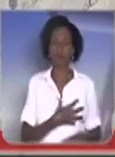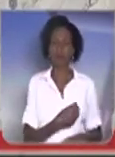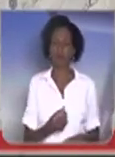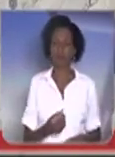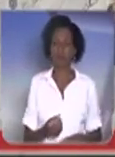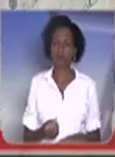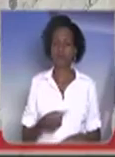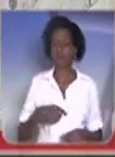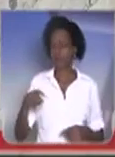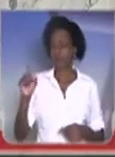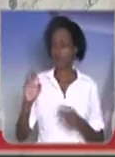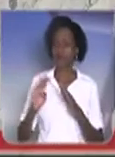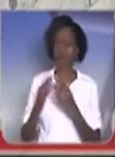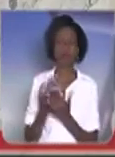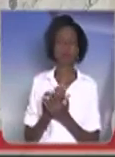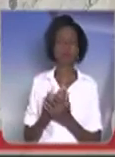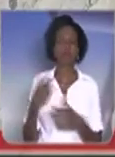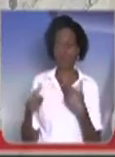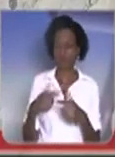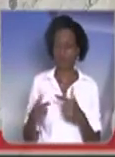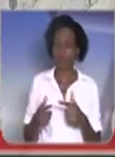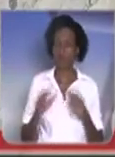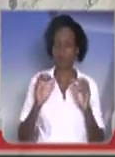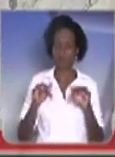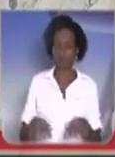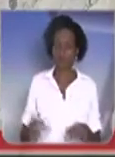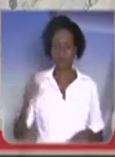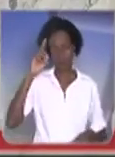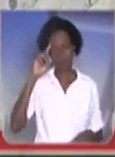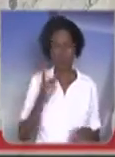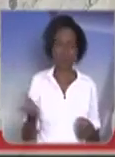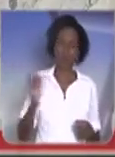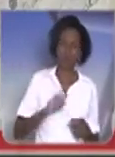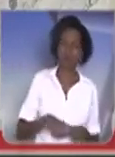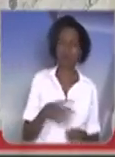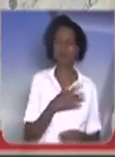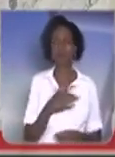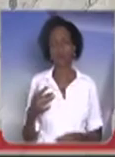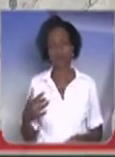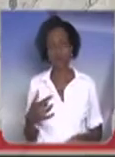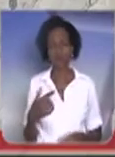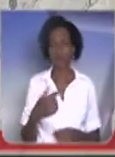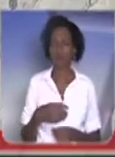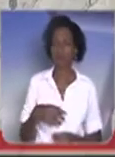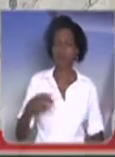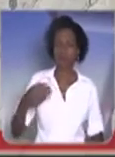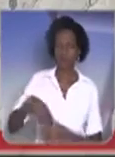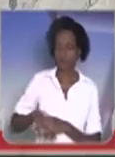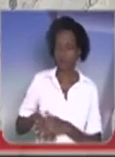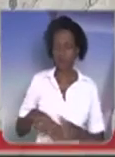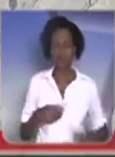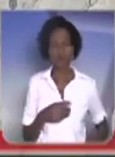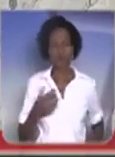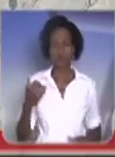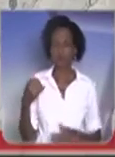filho vá para a escola, vá para o trabalho e volte no final do dia sadio, com seus objetos, com as coisas que você lutou